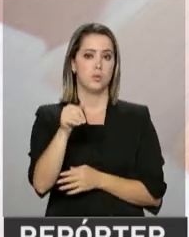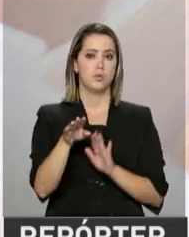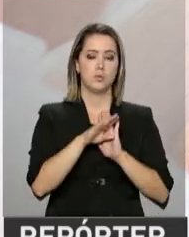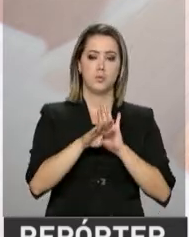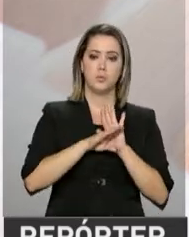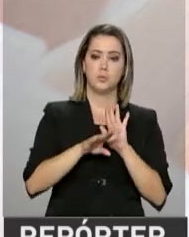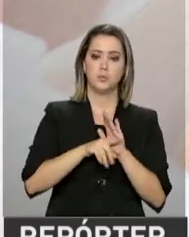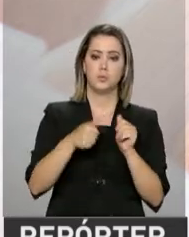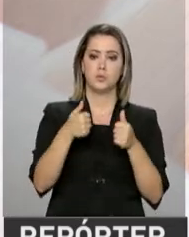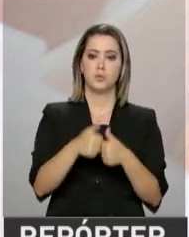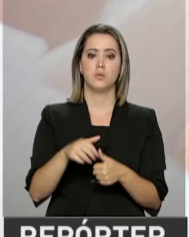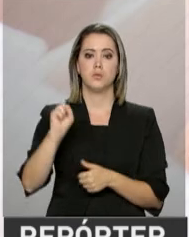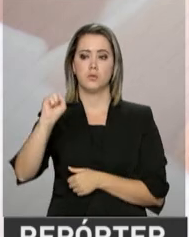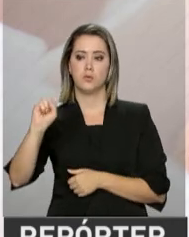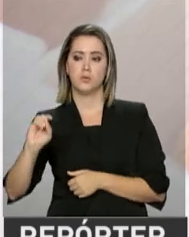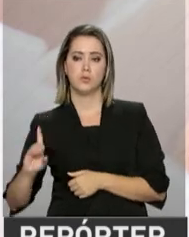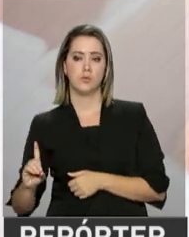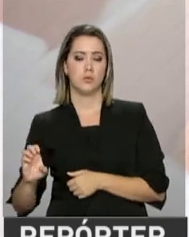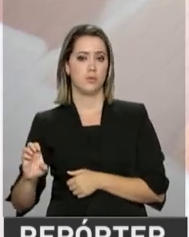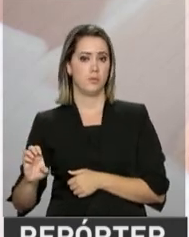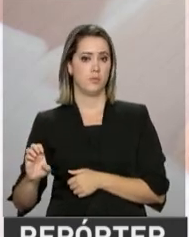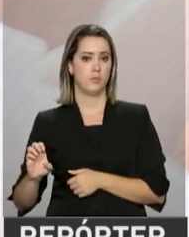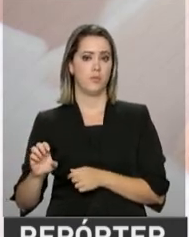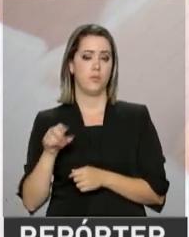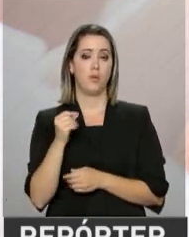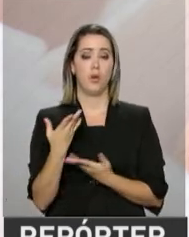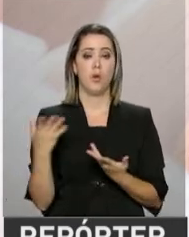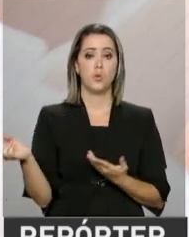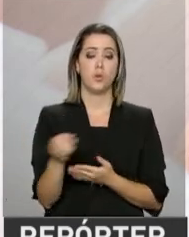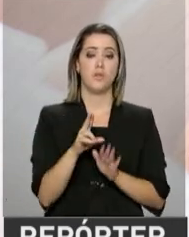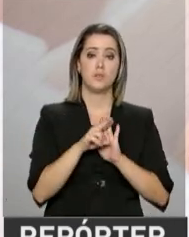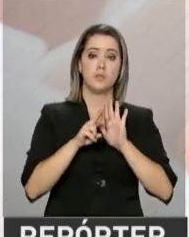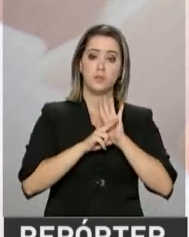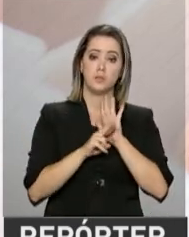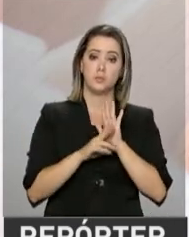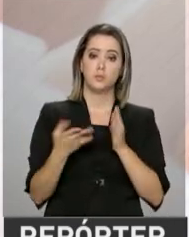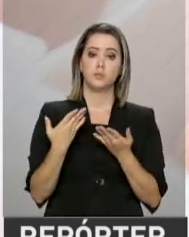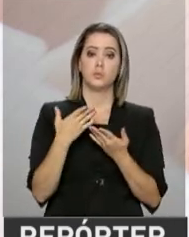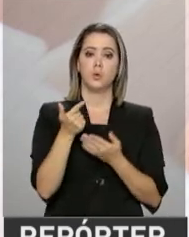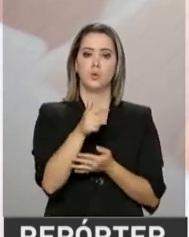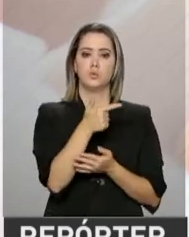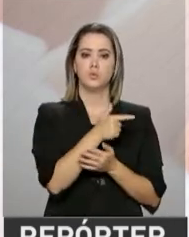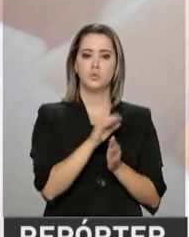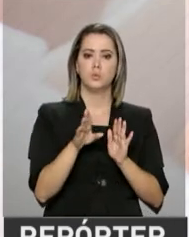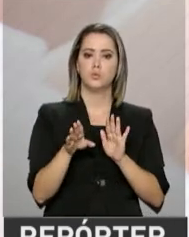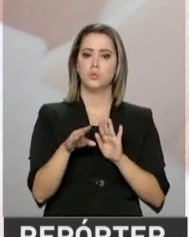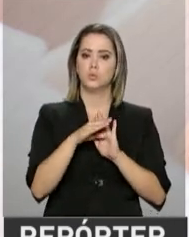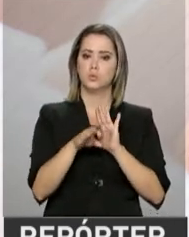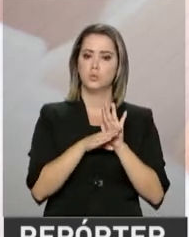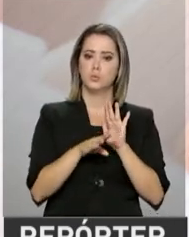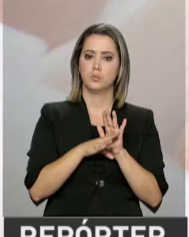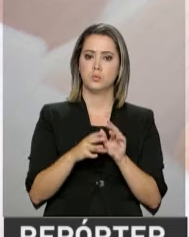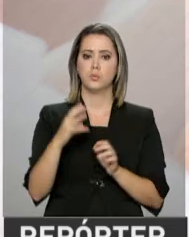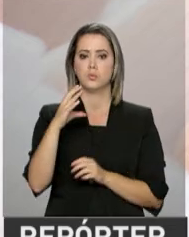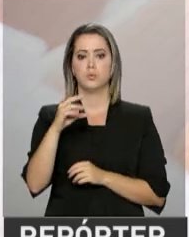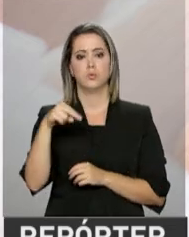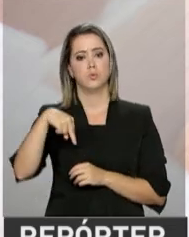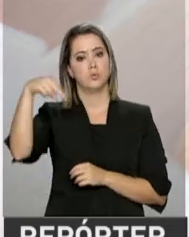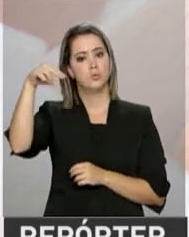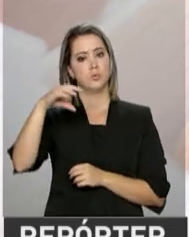culturais estão concentrados na região sudeste com as novas regras projetos integralmente realizado nas regiões